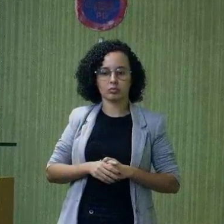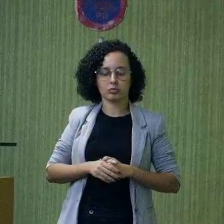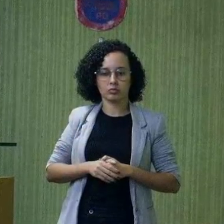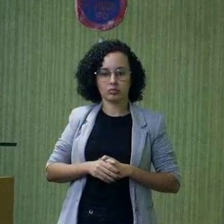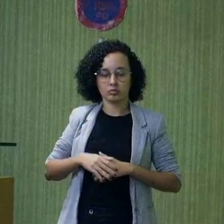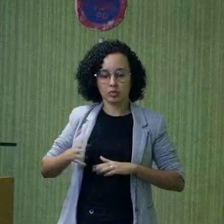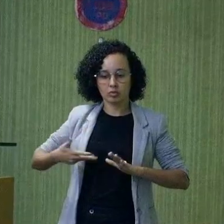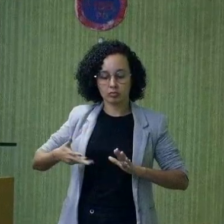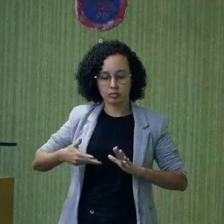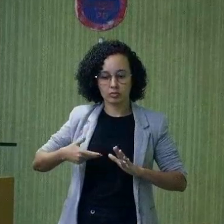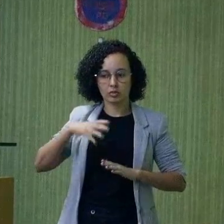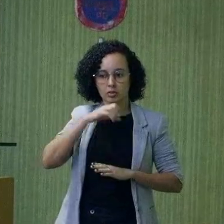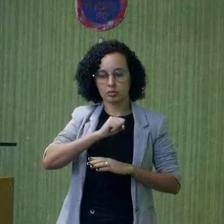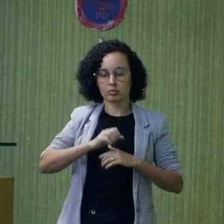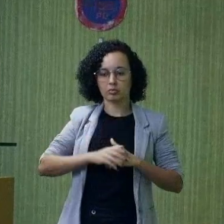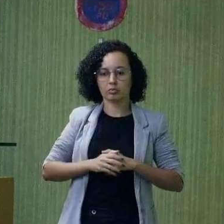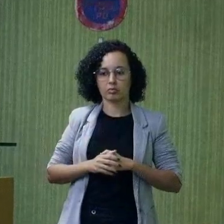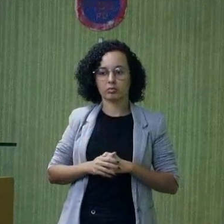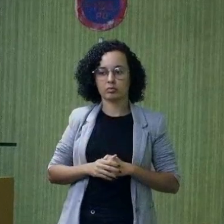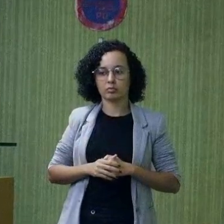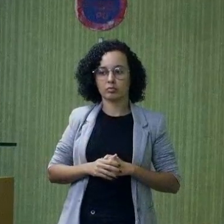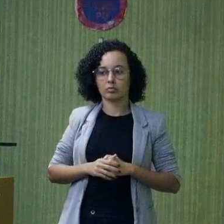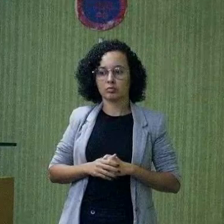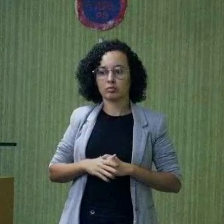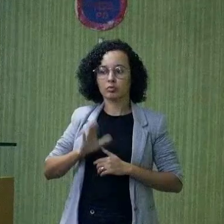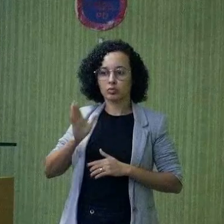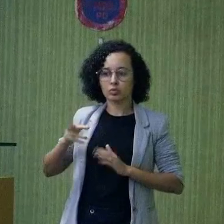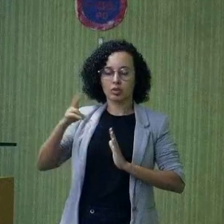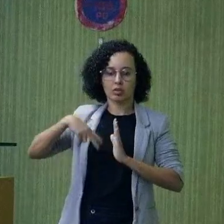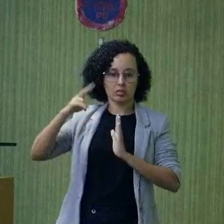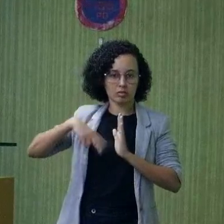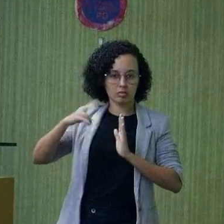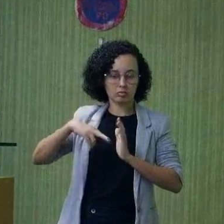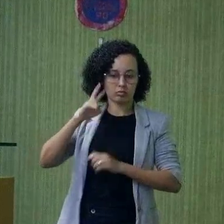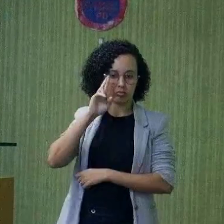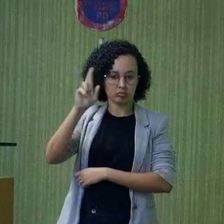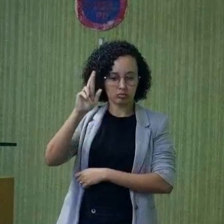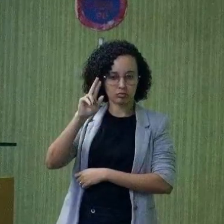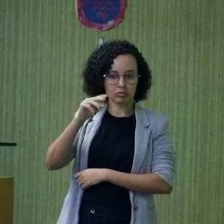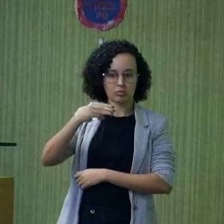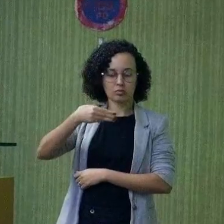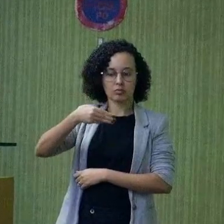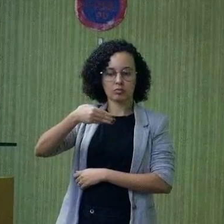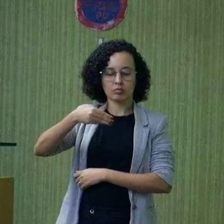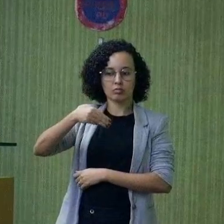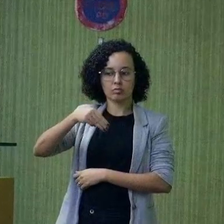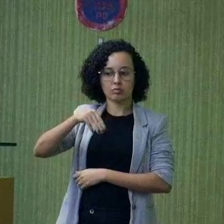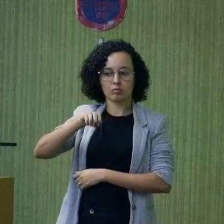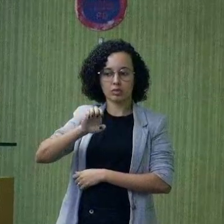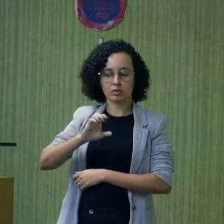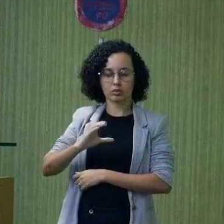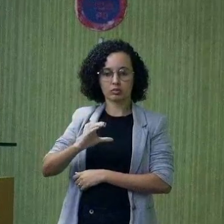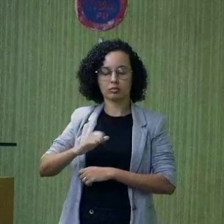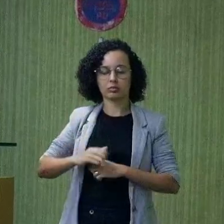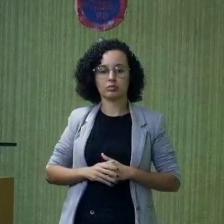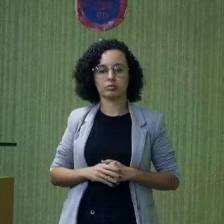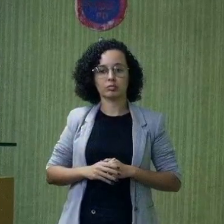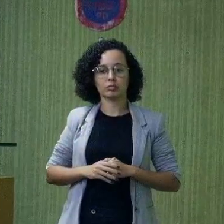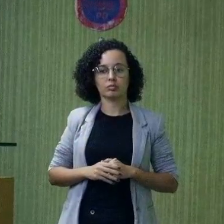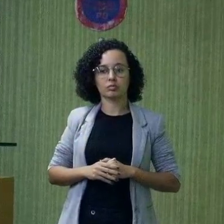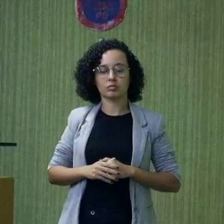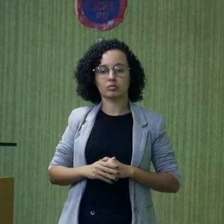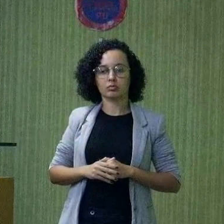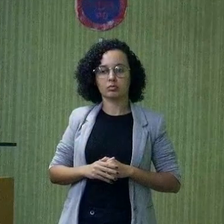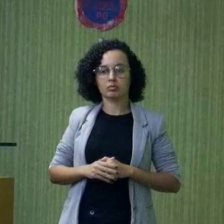um pouco porque já foi mencionado bastante lido né pelo pelo o diretor do MEC Tá certo